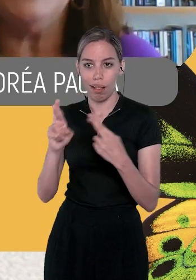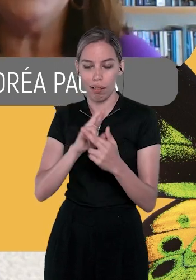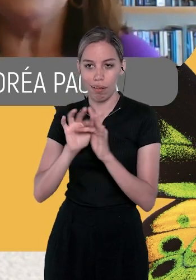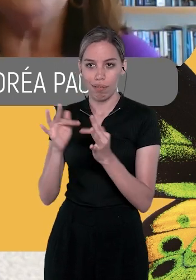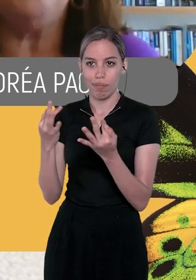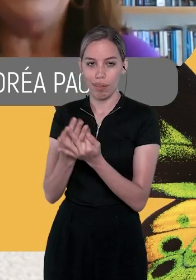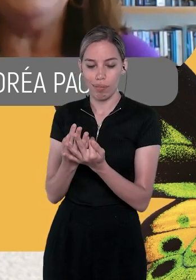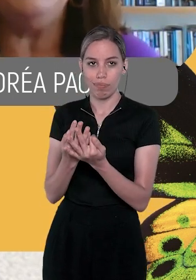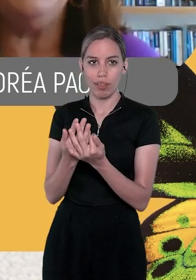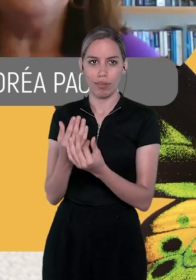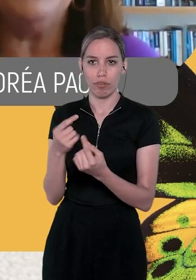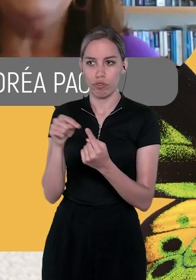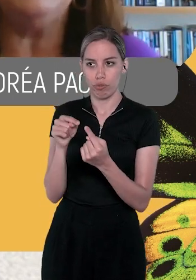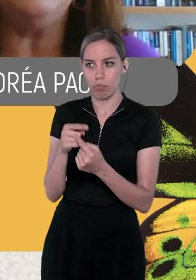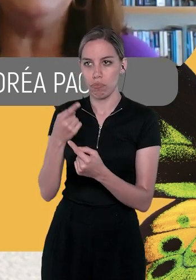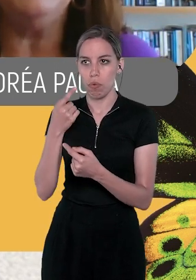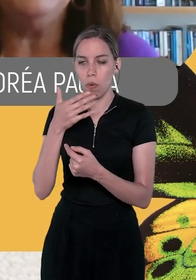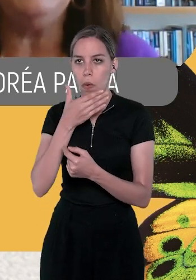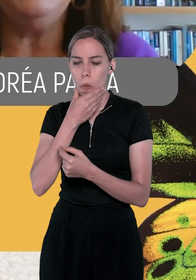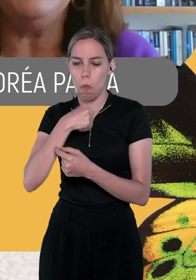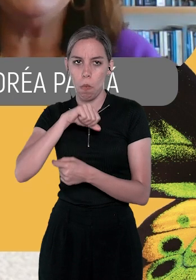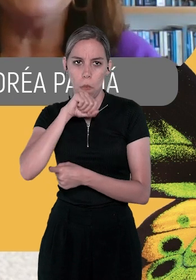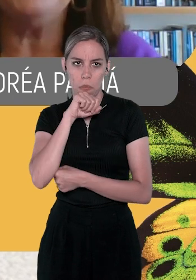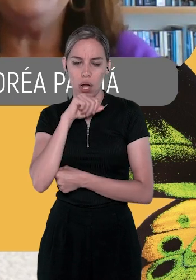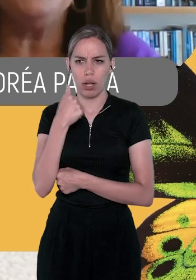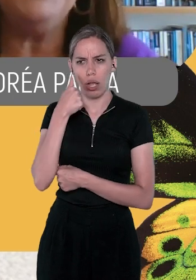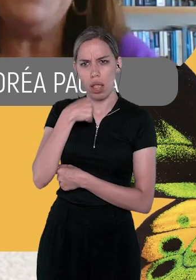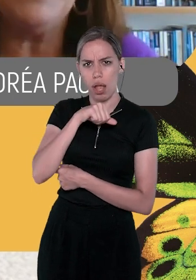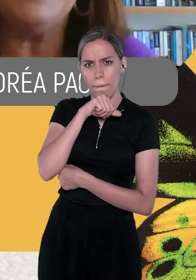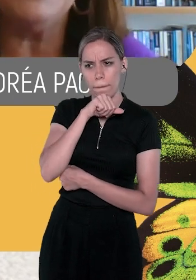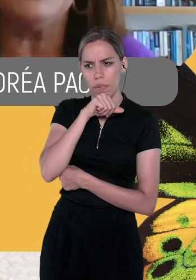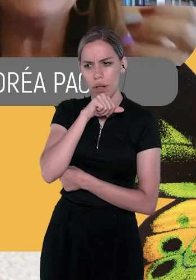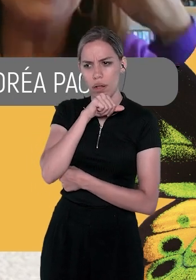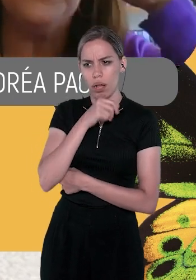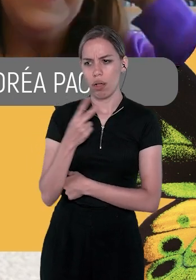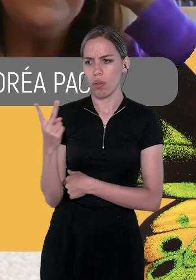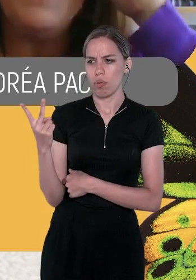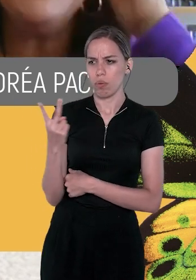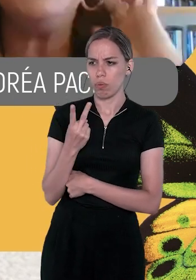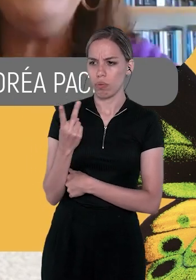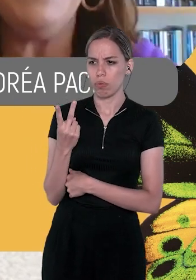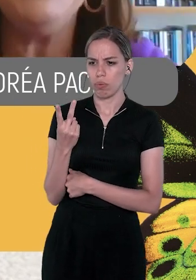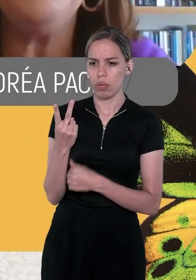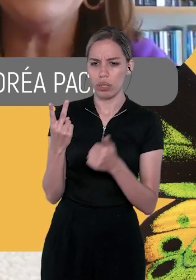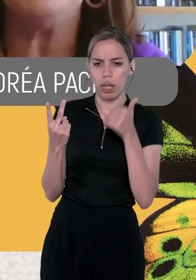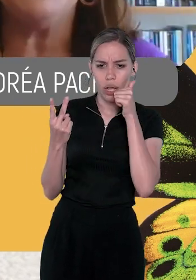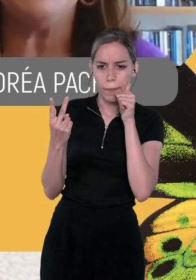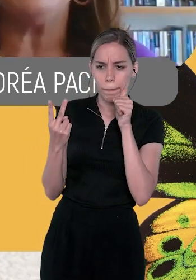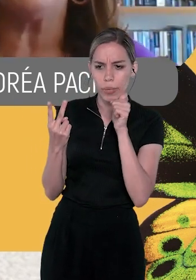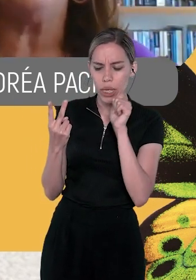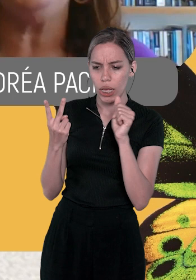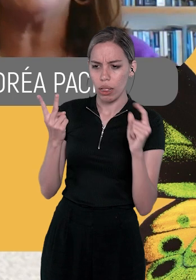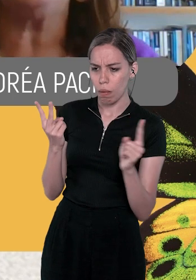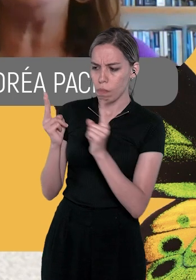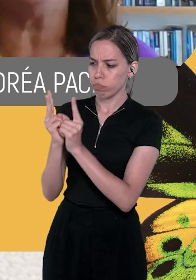absurda, né, com o pai e a mãe ali, e aquela filha no meio daquela relação, mas ampliada pelas